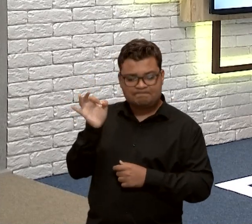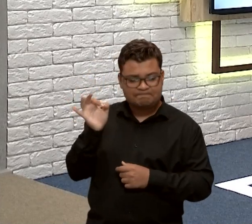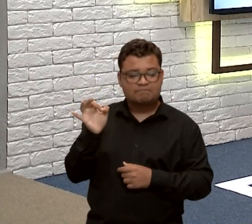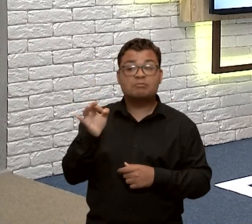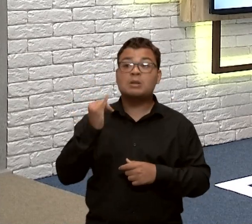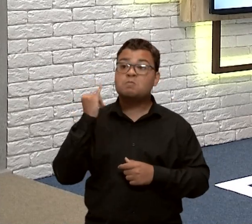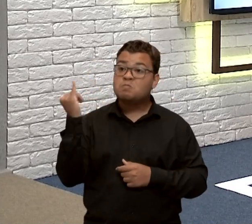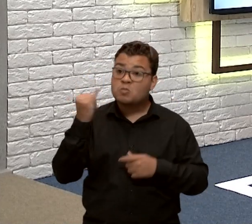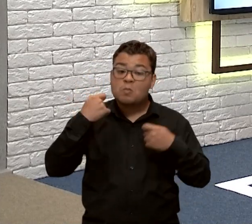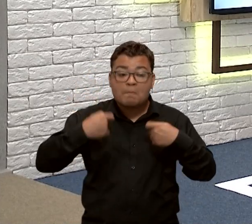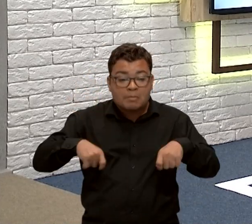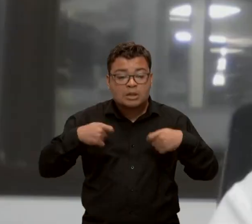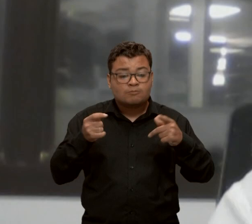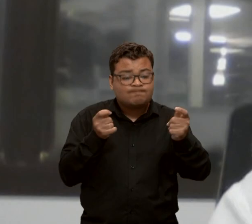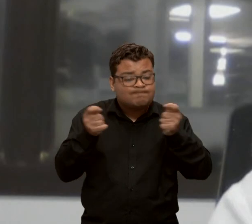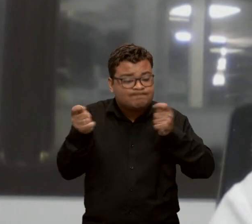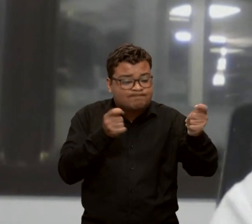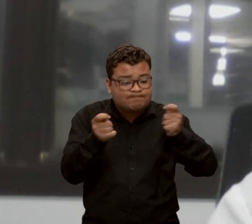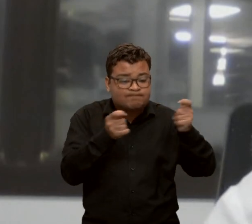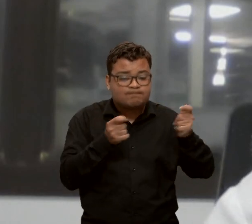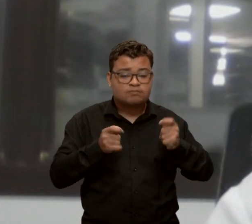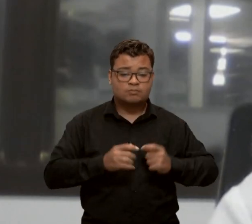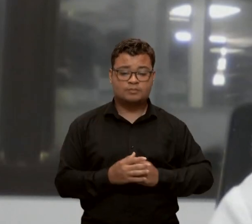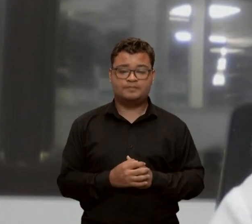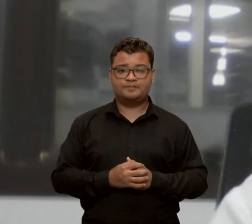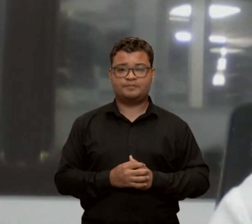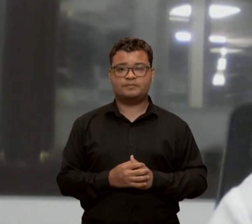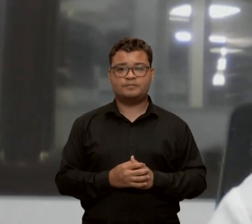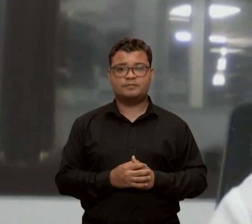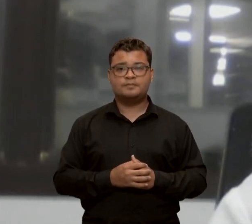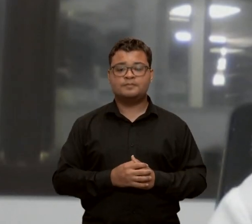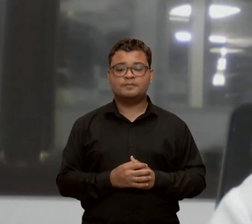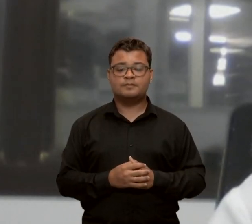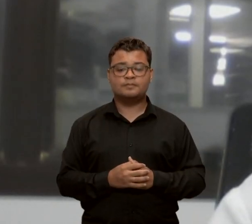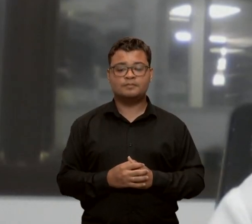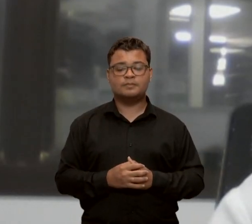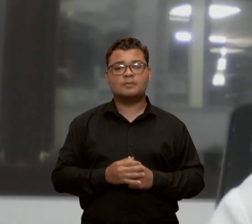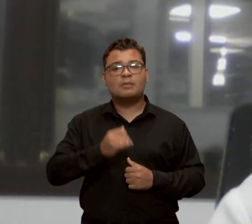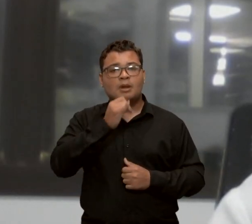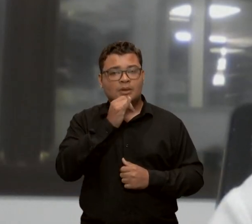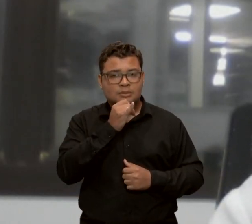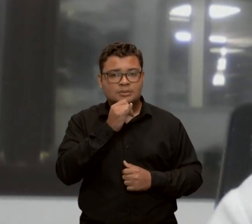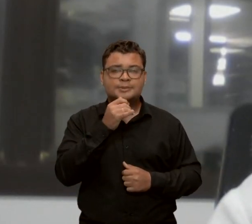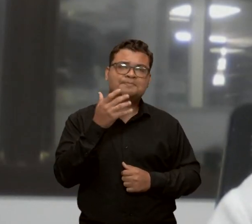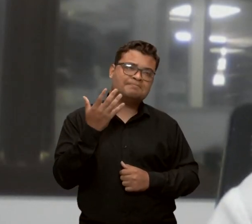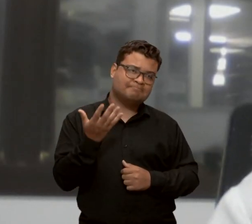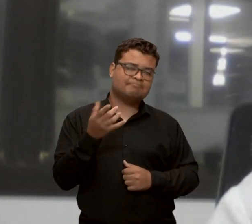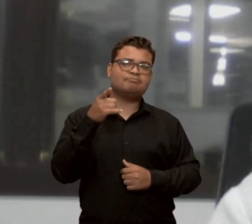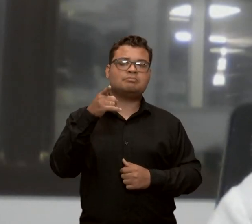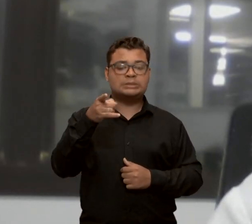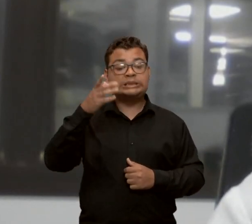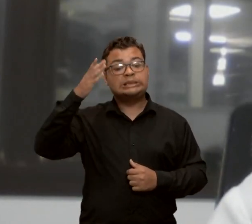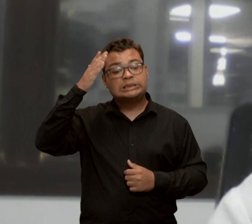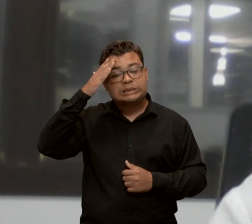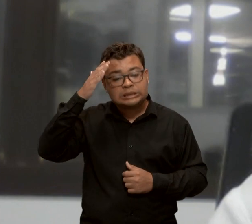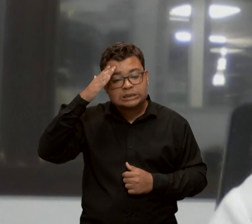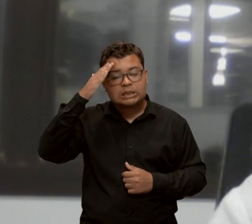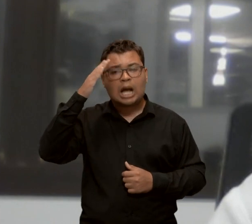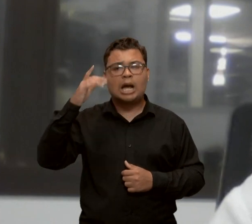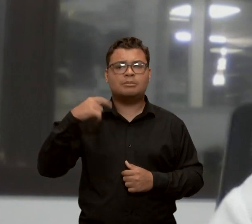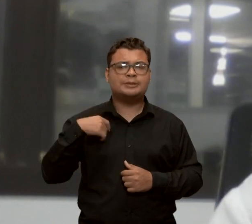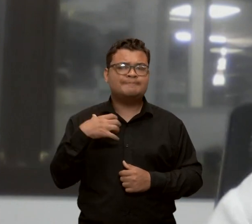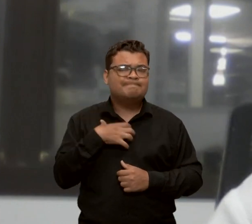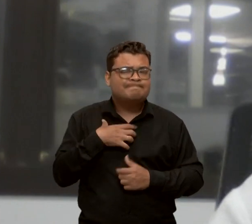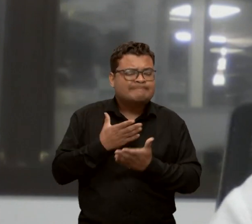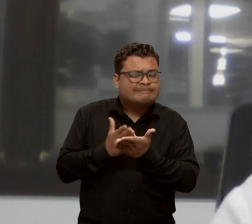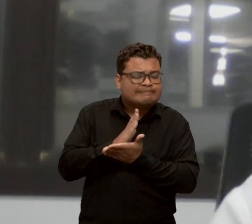um controle disso. E, assim, no seu ciclo, se você pode, você já sabe que tem um incômodo,